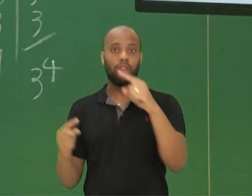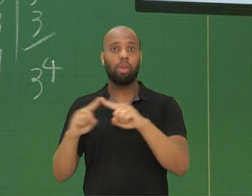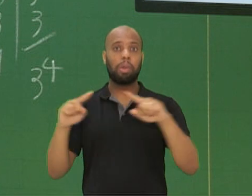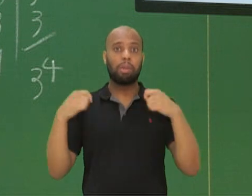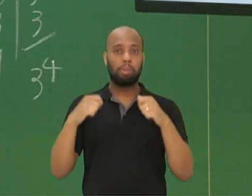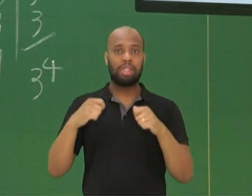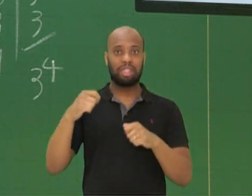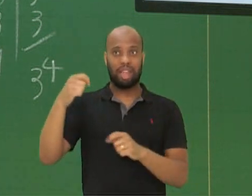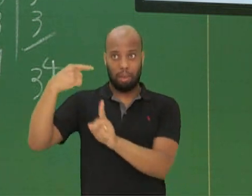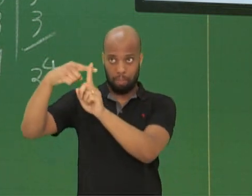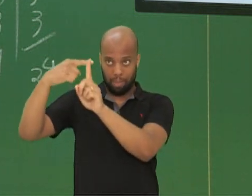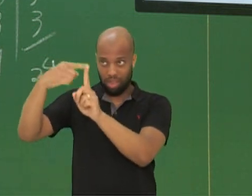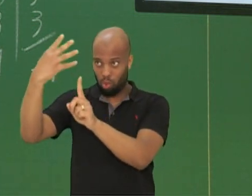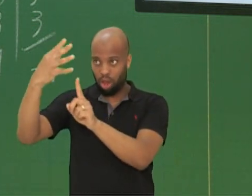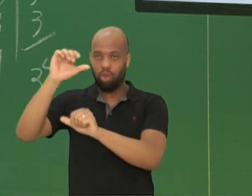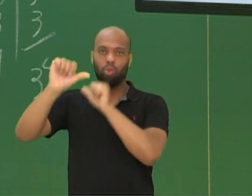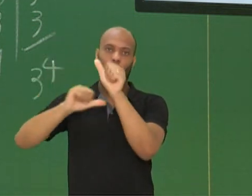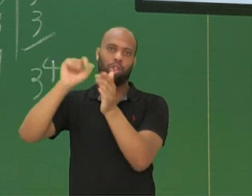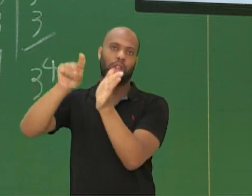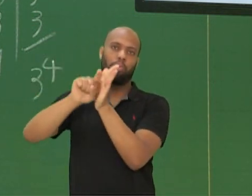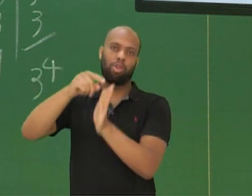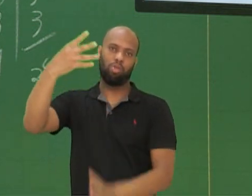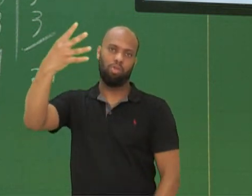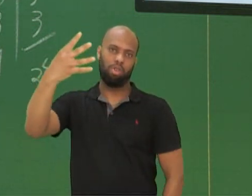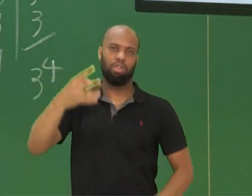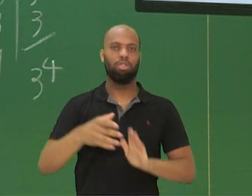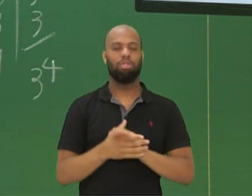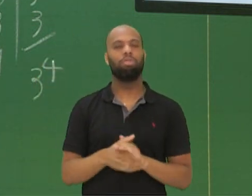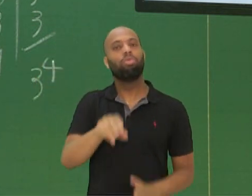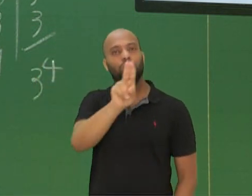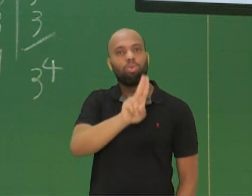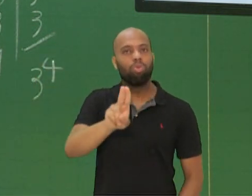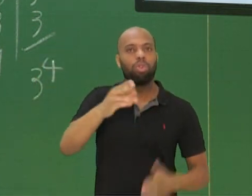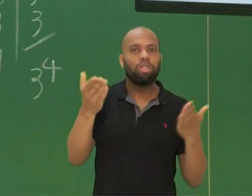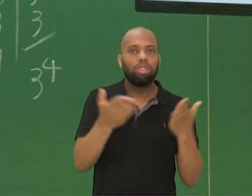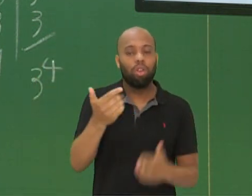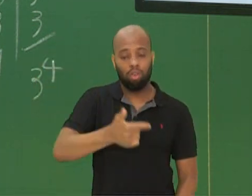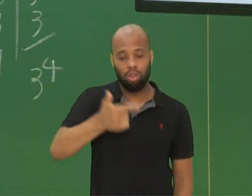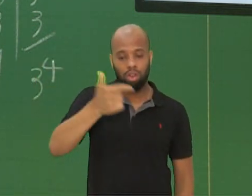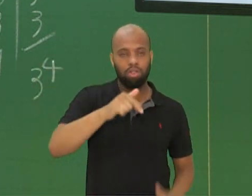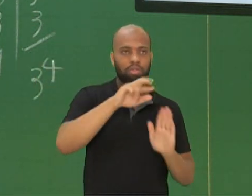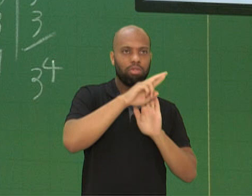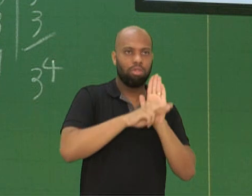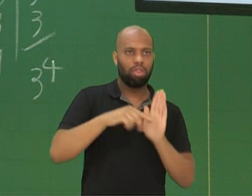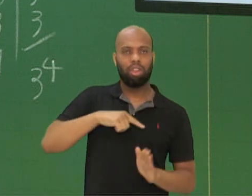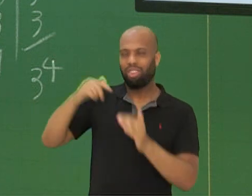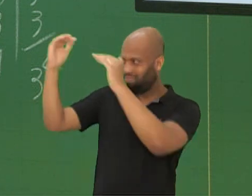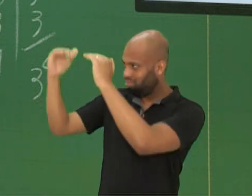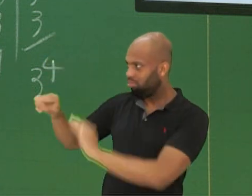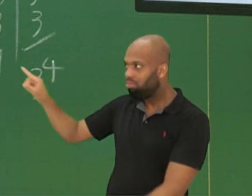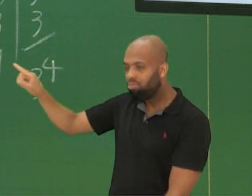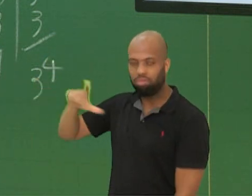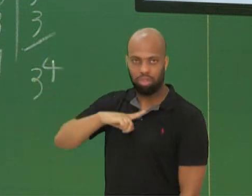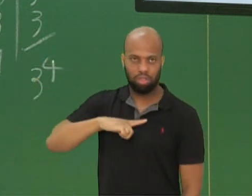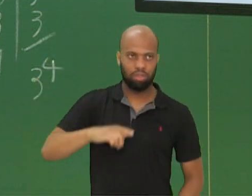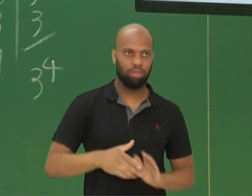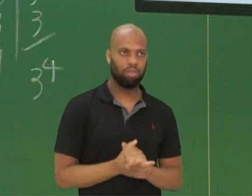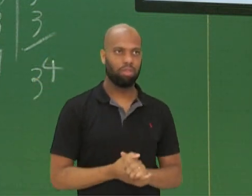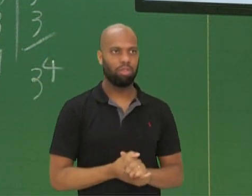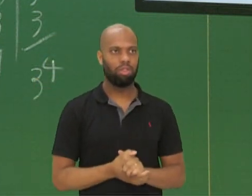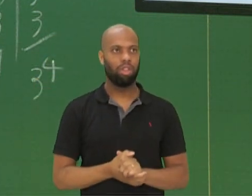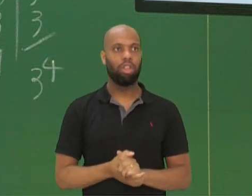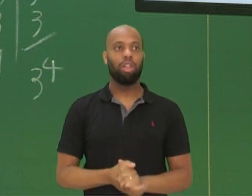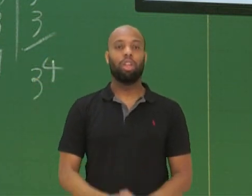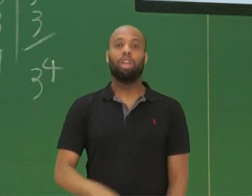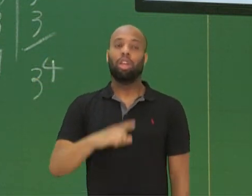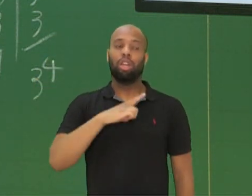com 1681 avos e quais são as reescritas nessa fração para chegar na mesma base que a gente tem depois